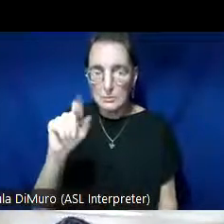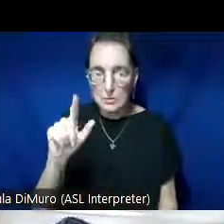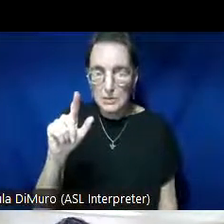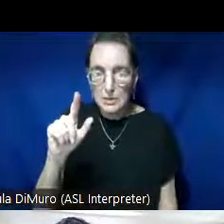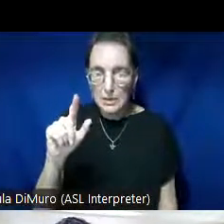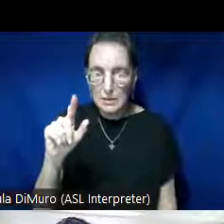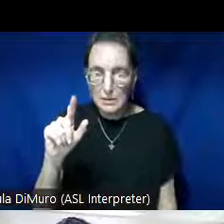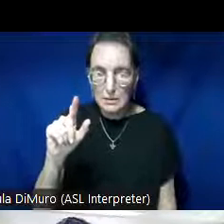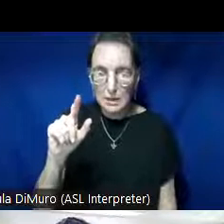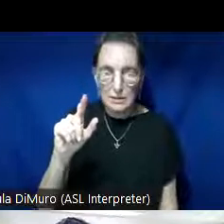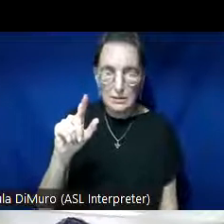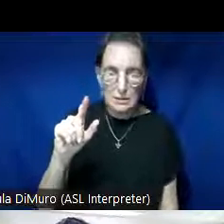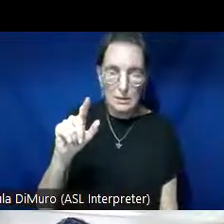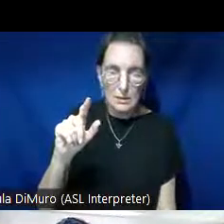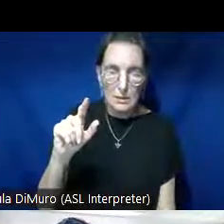no